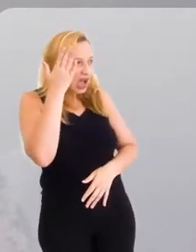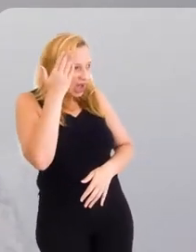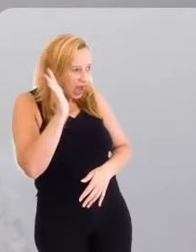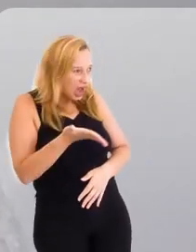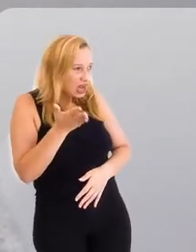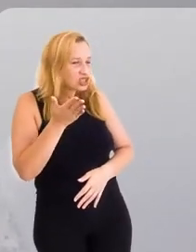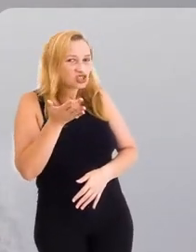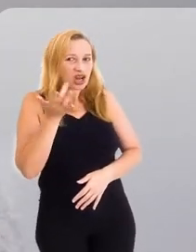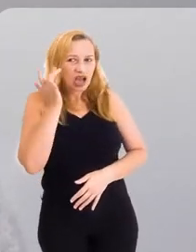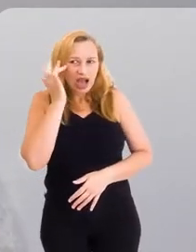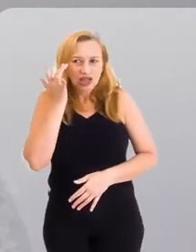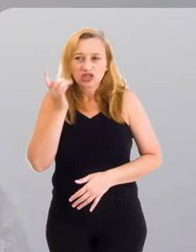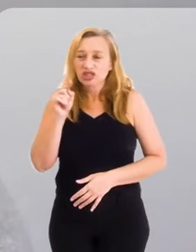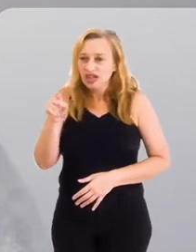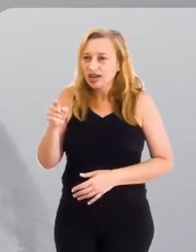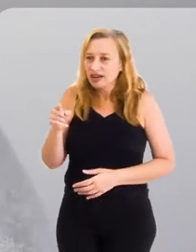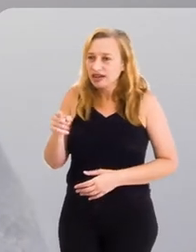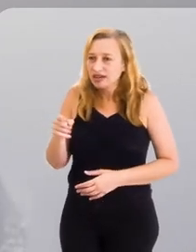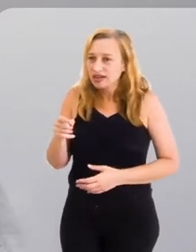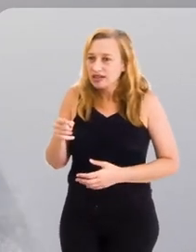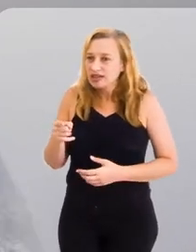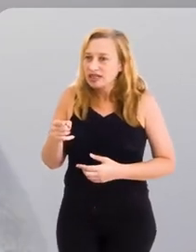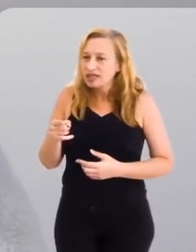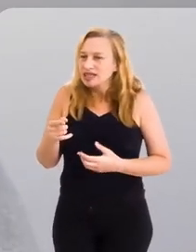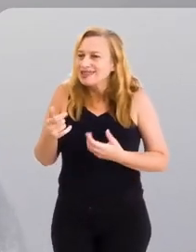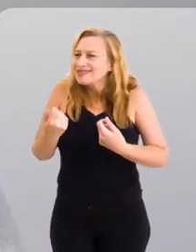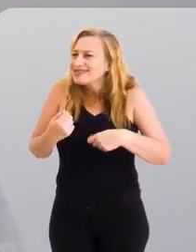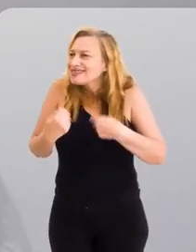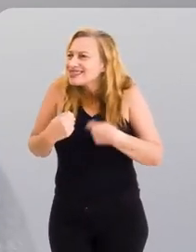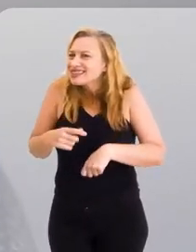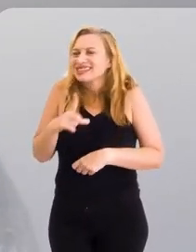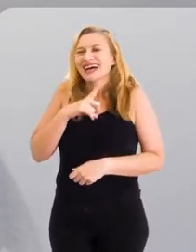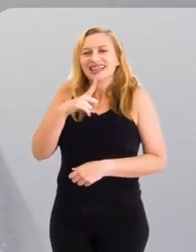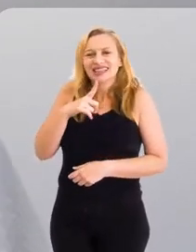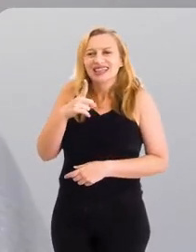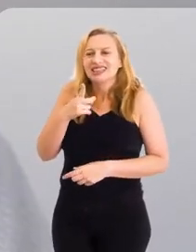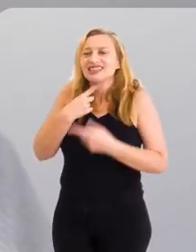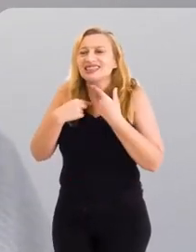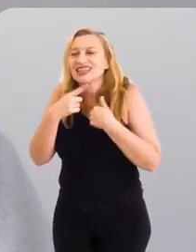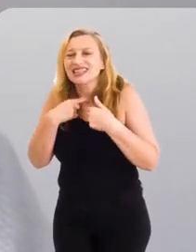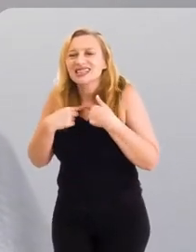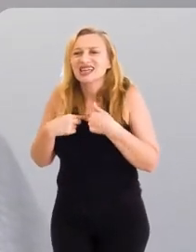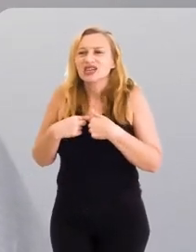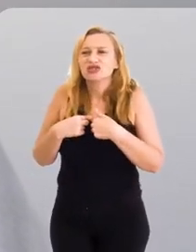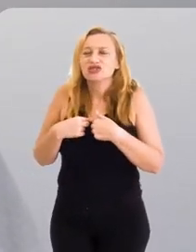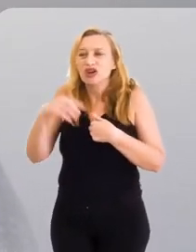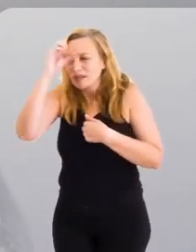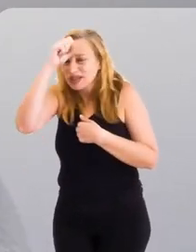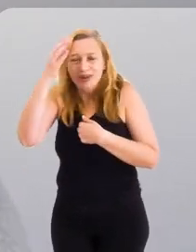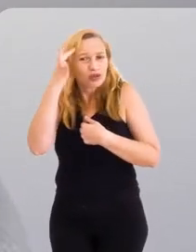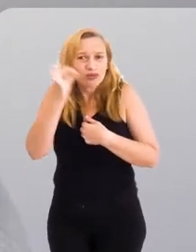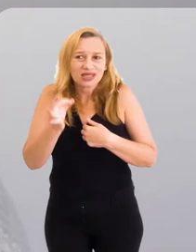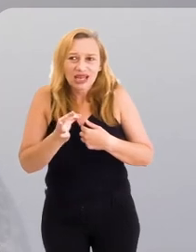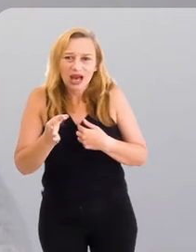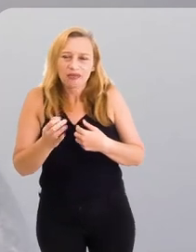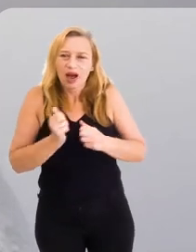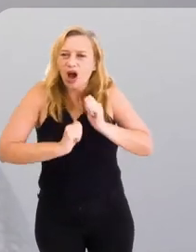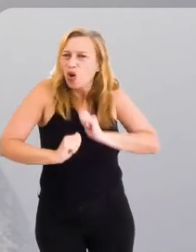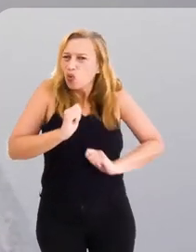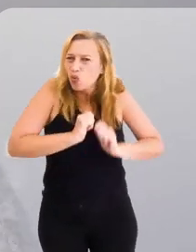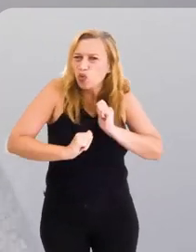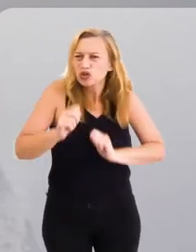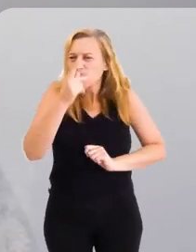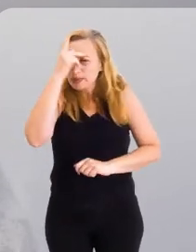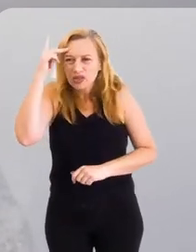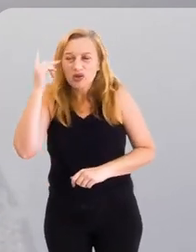ela está grávida. Tem uma inquietude aí, tem uma necessidade de algo que ela não sabe muito bem o que é. Às vezes, a